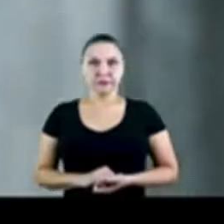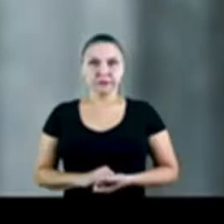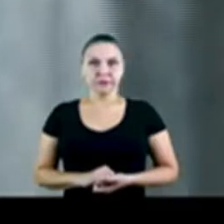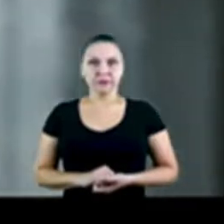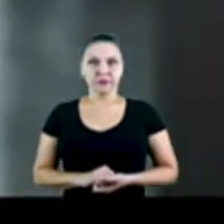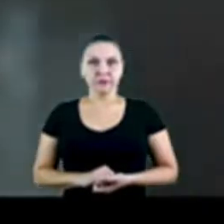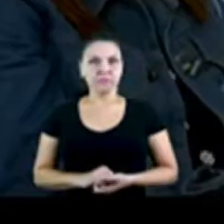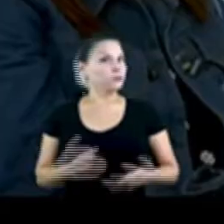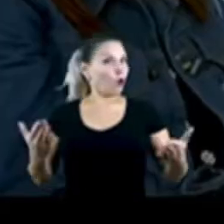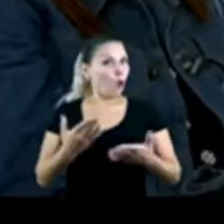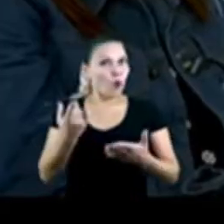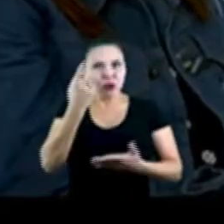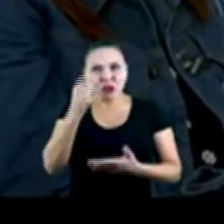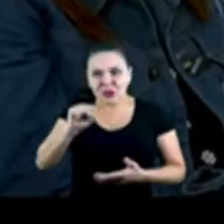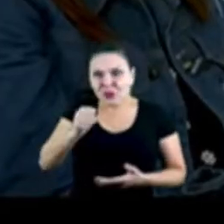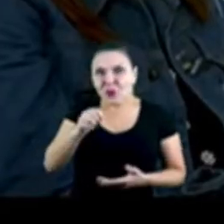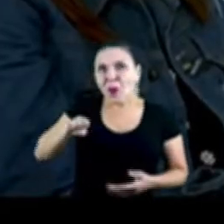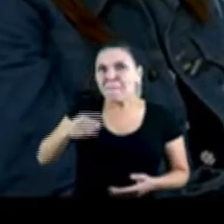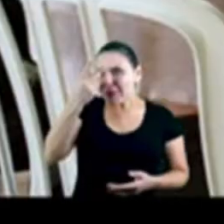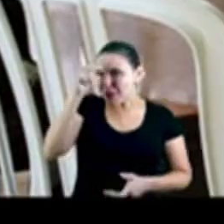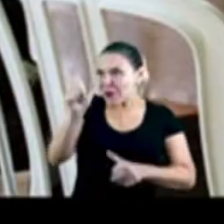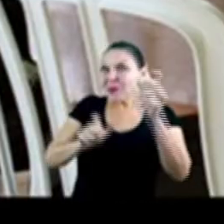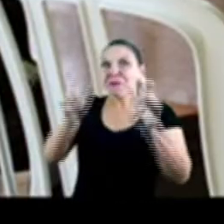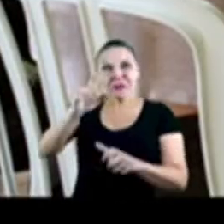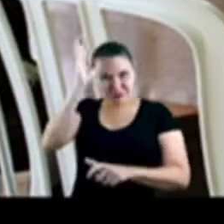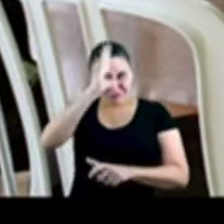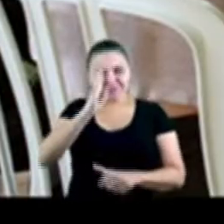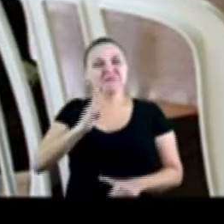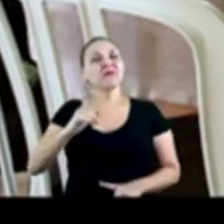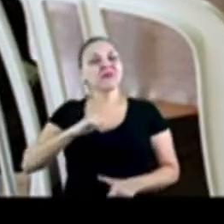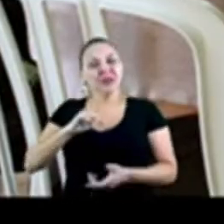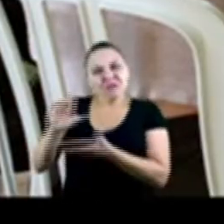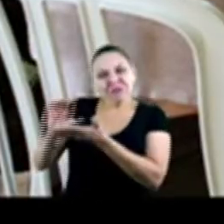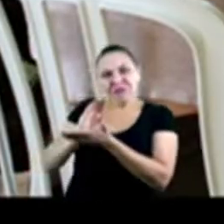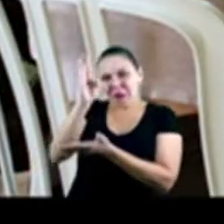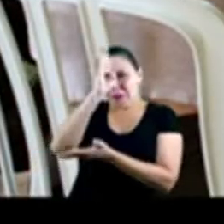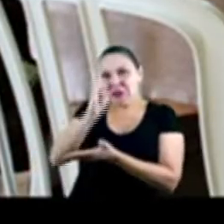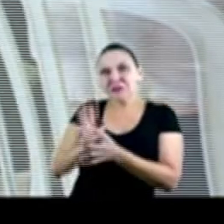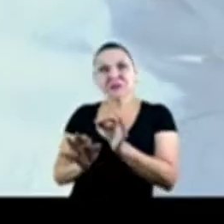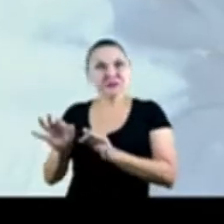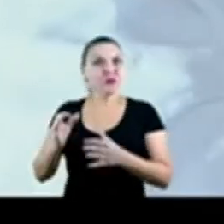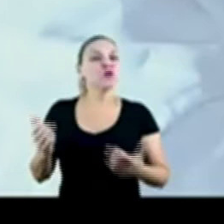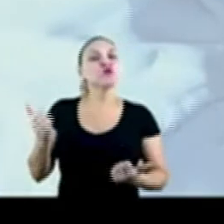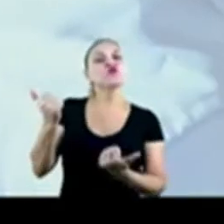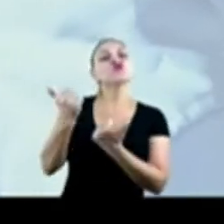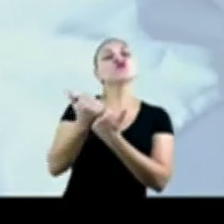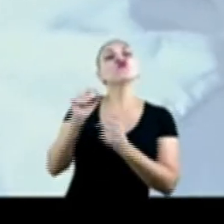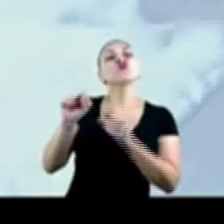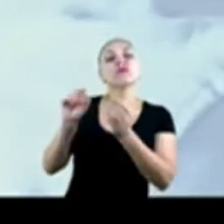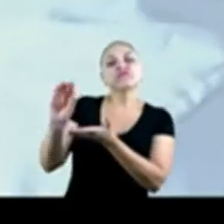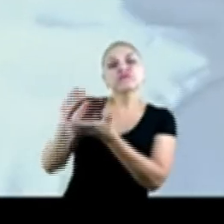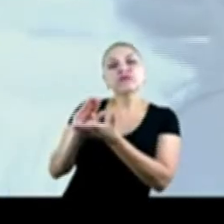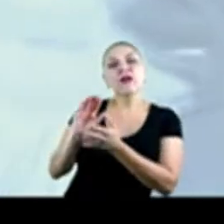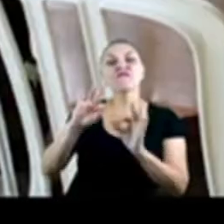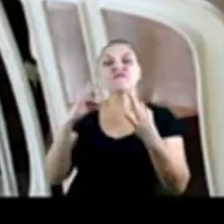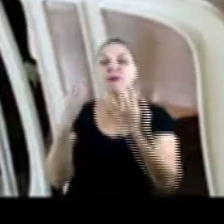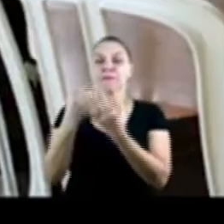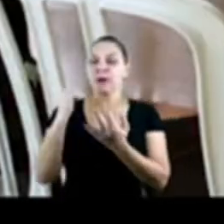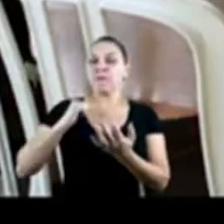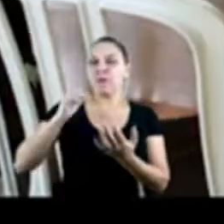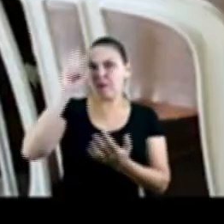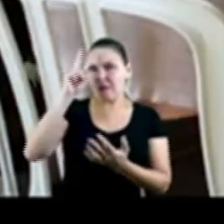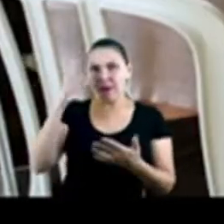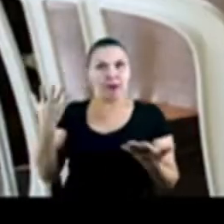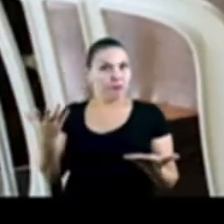nesta semana o partido Liberal o Partido Verde o partido cidadania e o partido novo